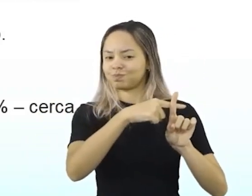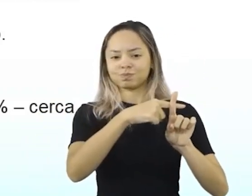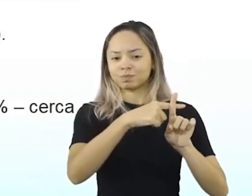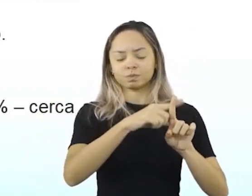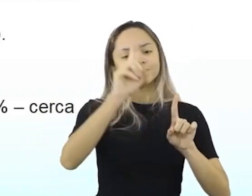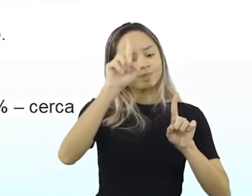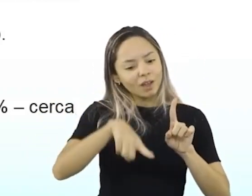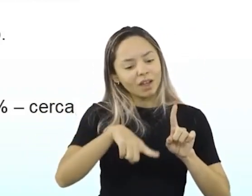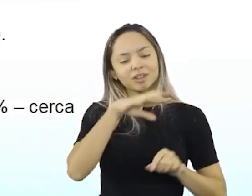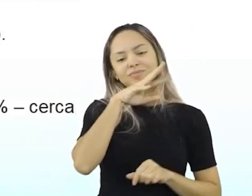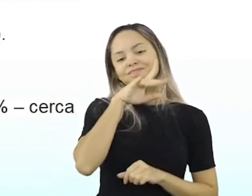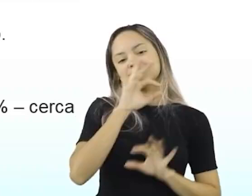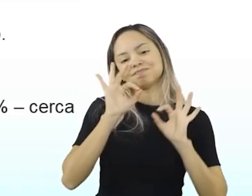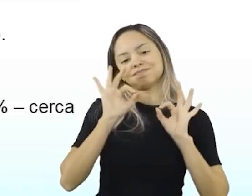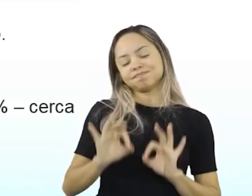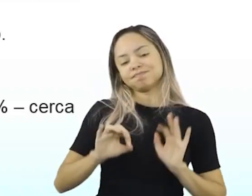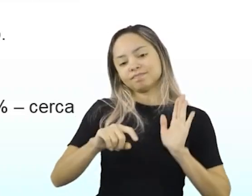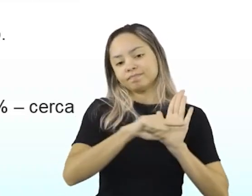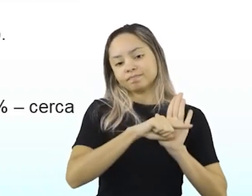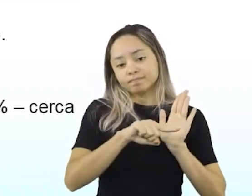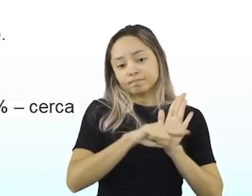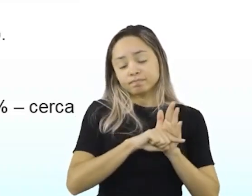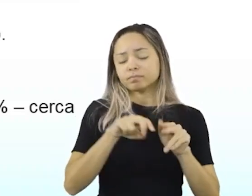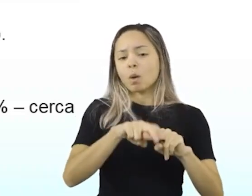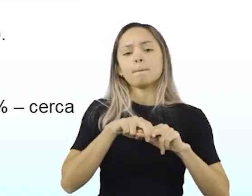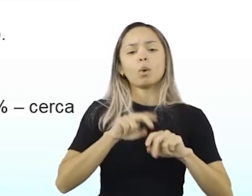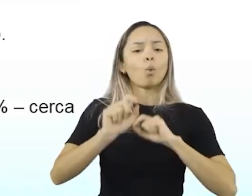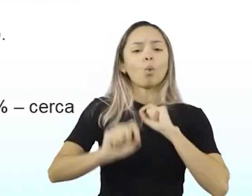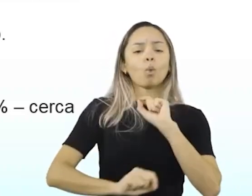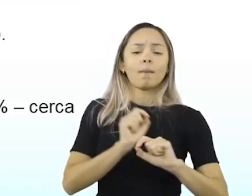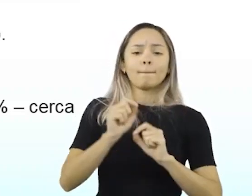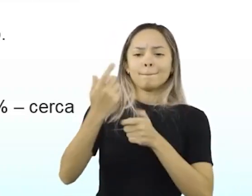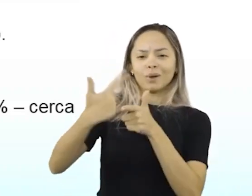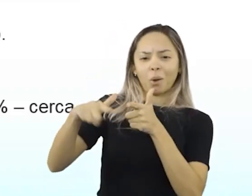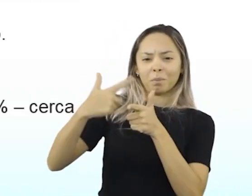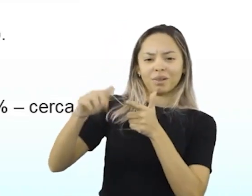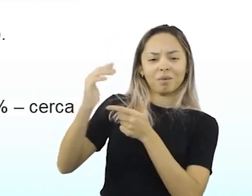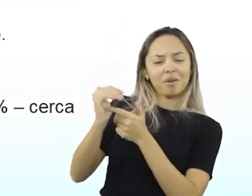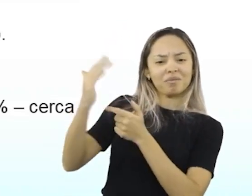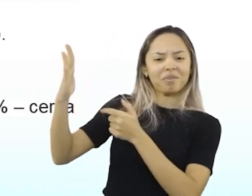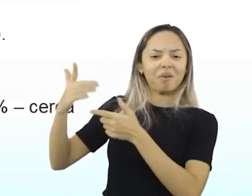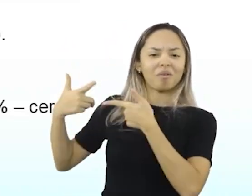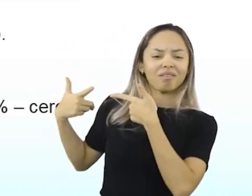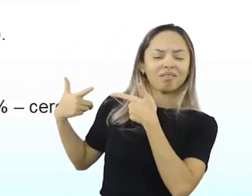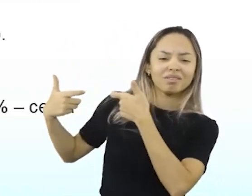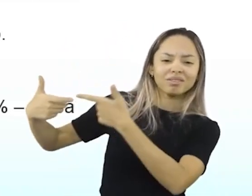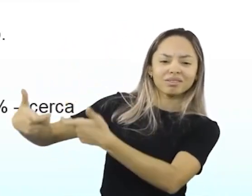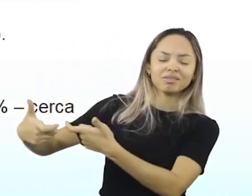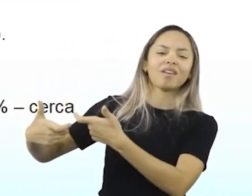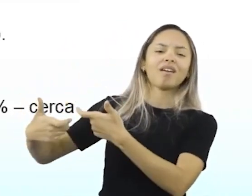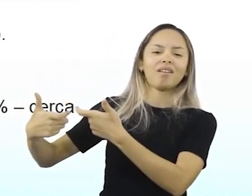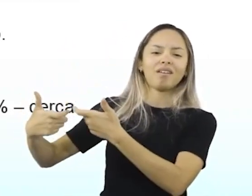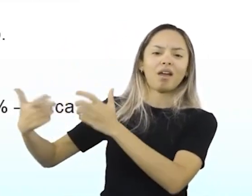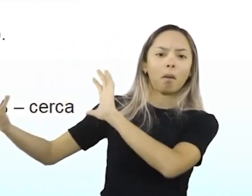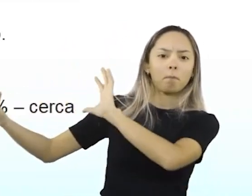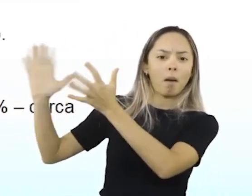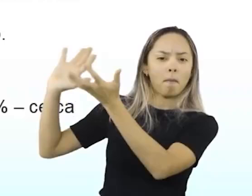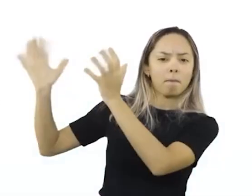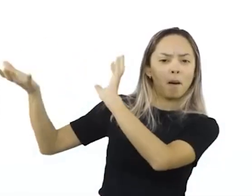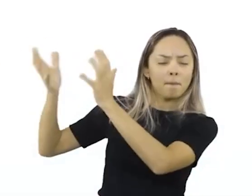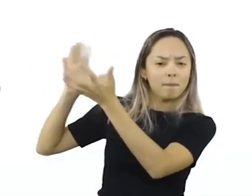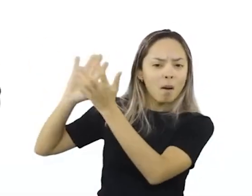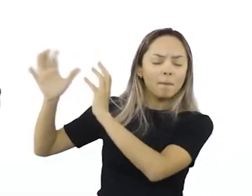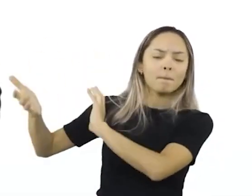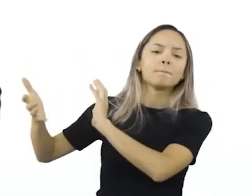da palavra, no sentido ruim mesmo, no sentido de todos os problemas causados aí por guerras, por crise